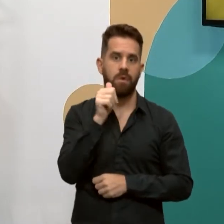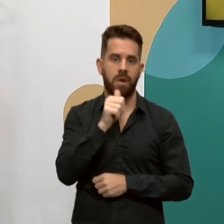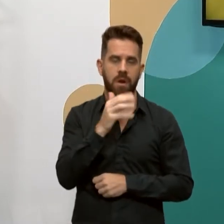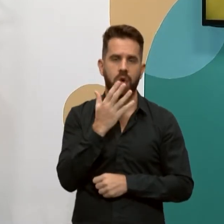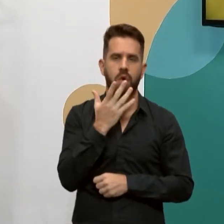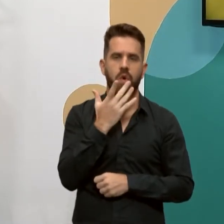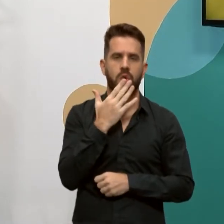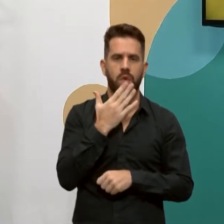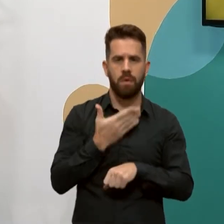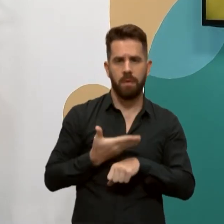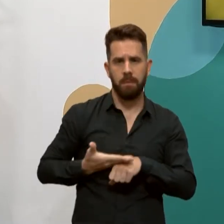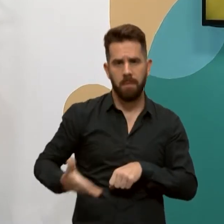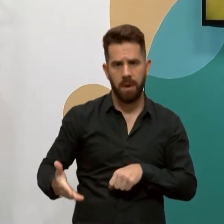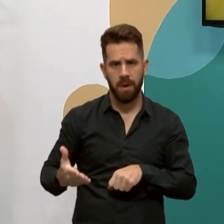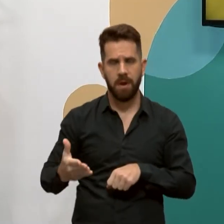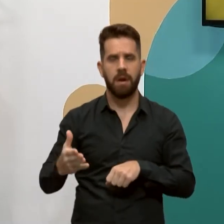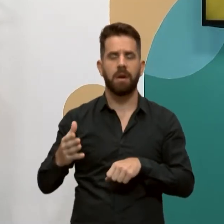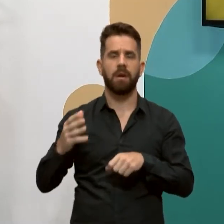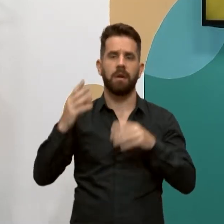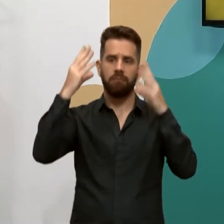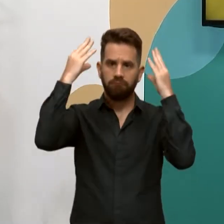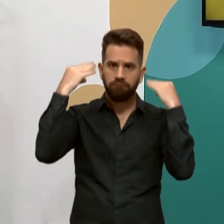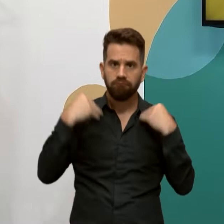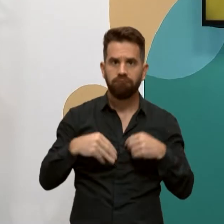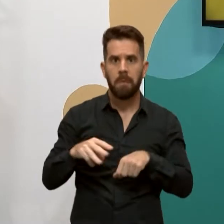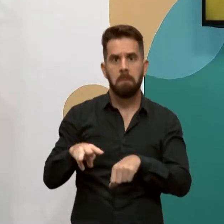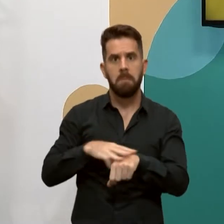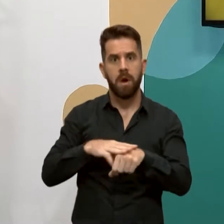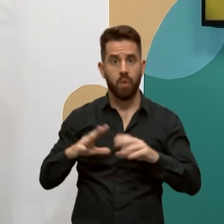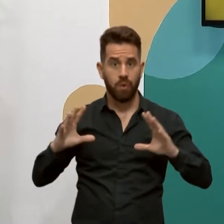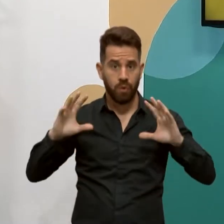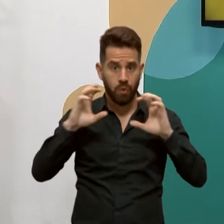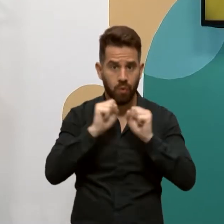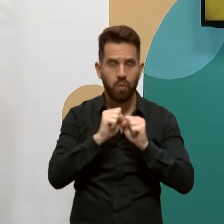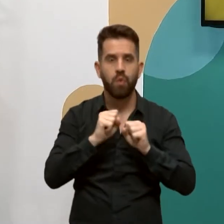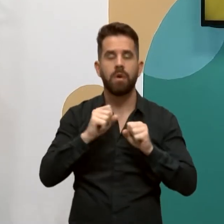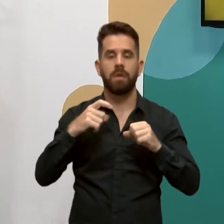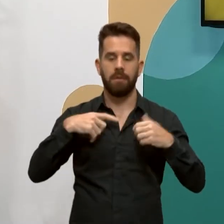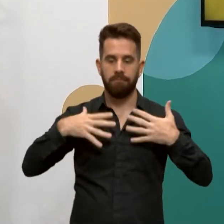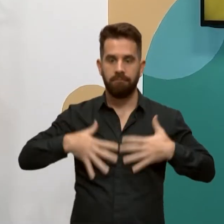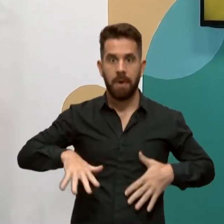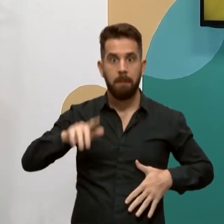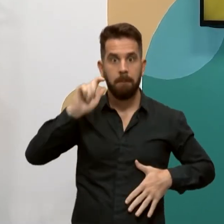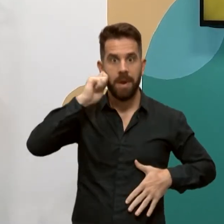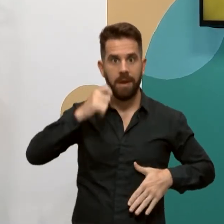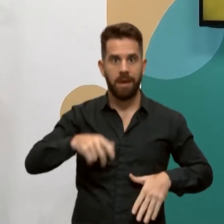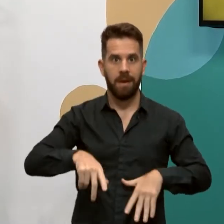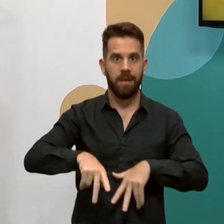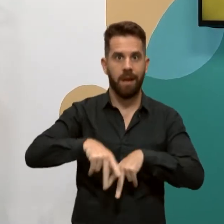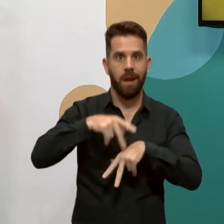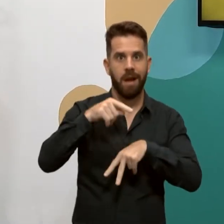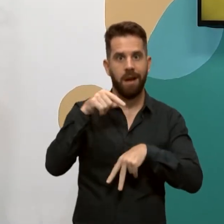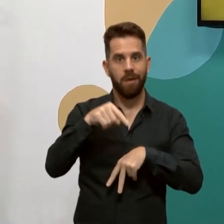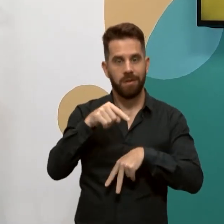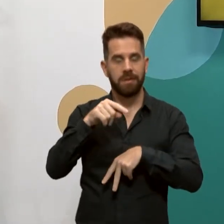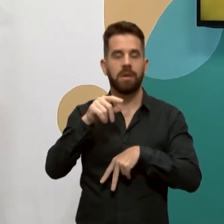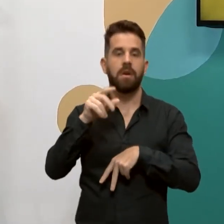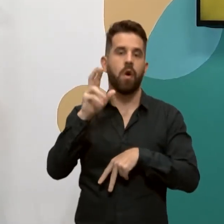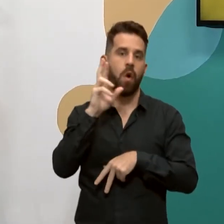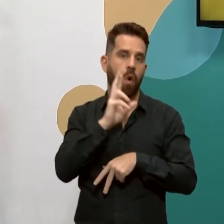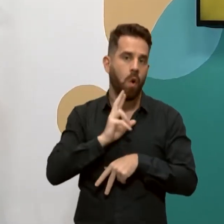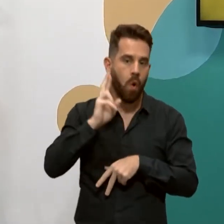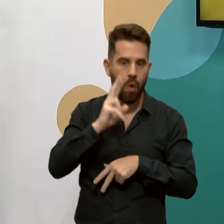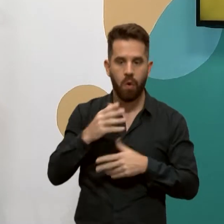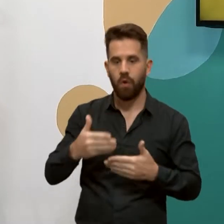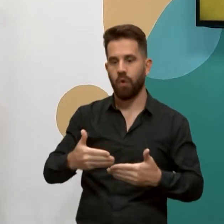escuros, estou usando uma blusa preta e uma calça rosa. Atrás de mim tem uma TV com o logotipo do Mundo UFG e uma parede